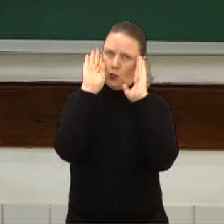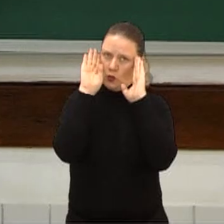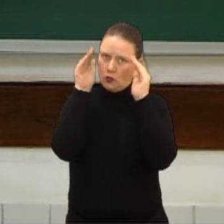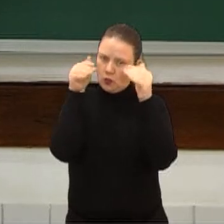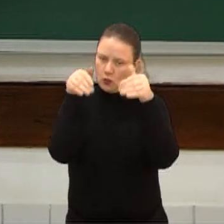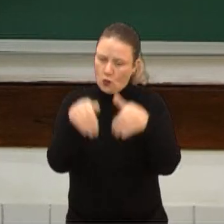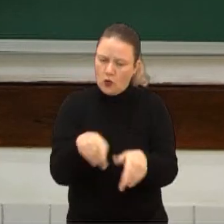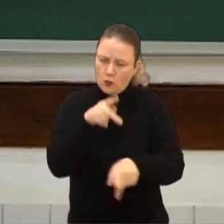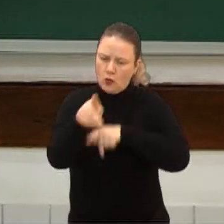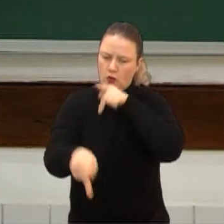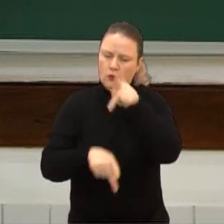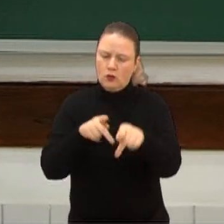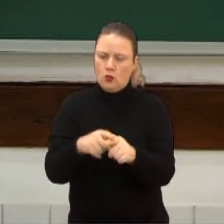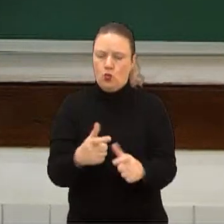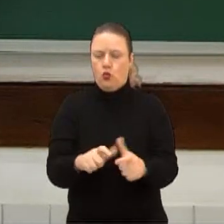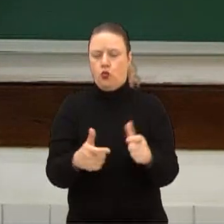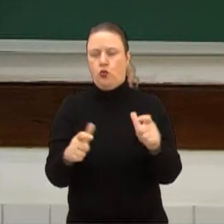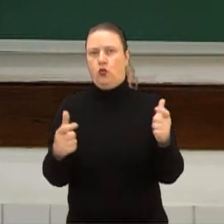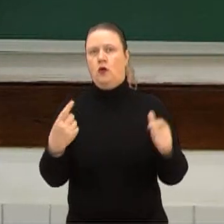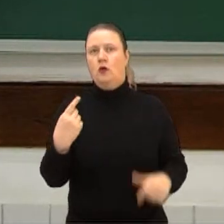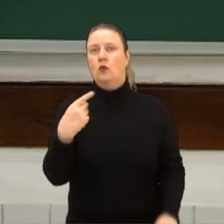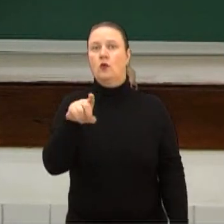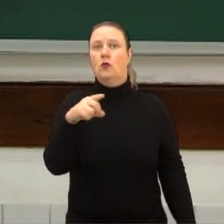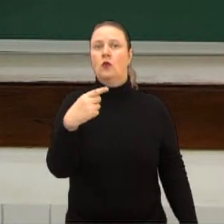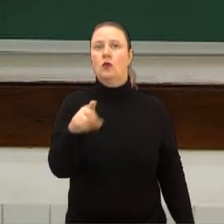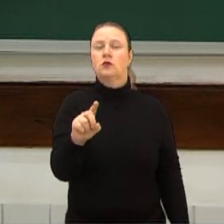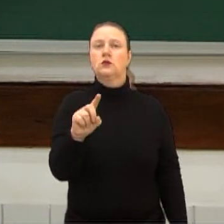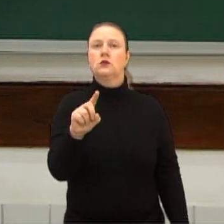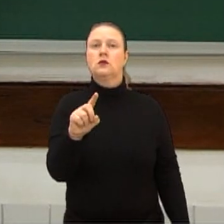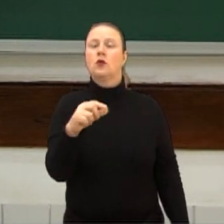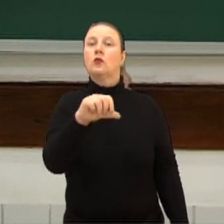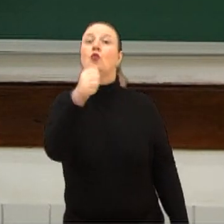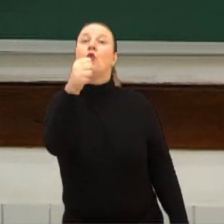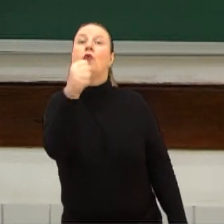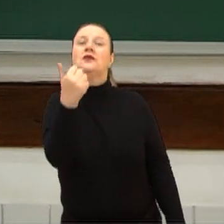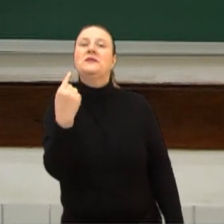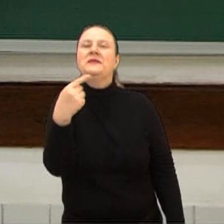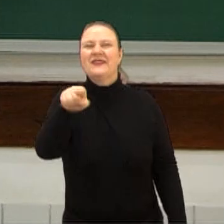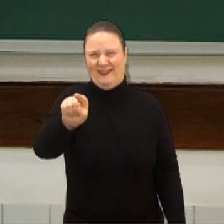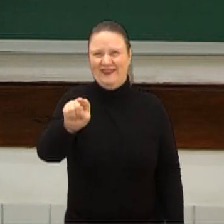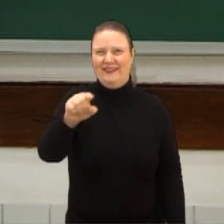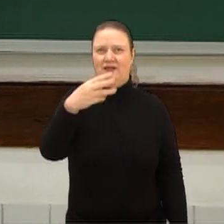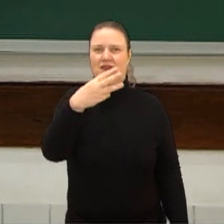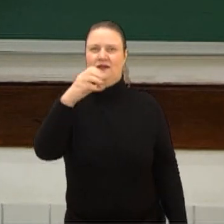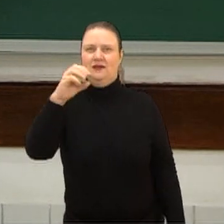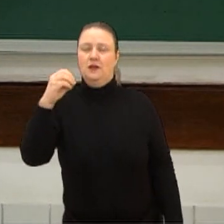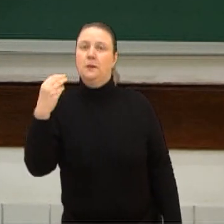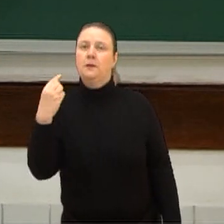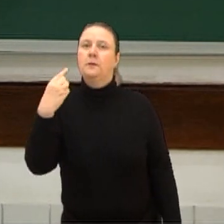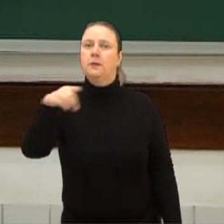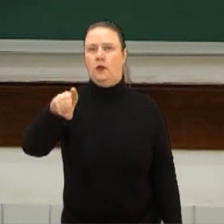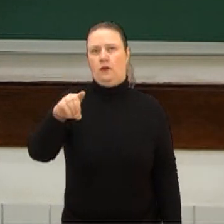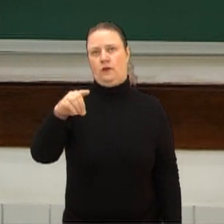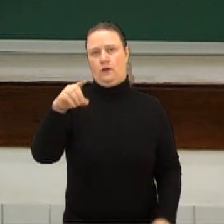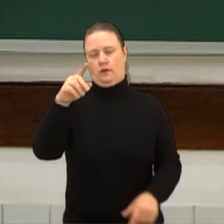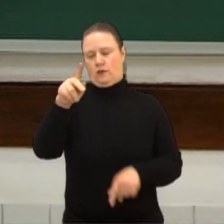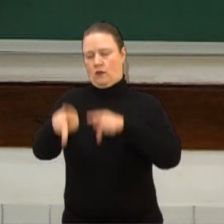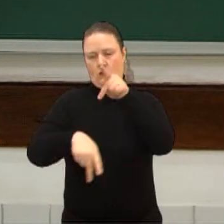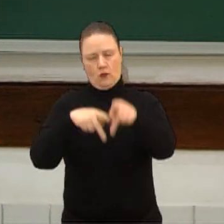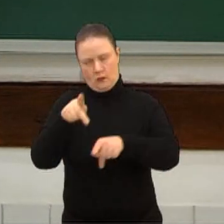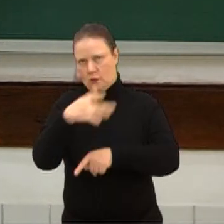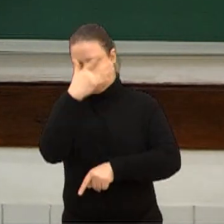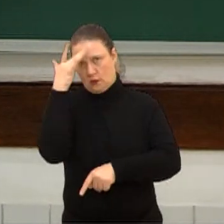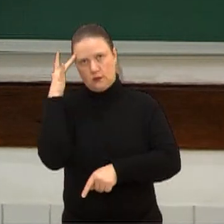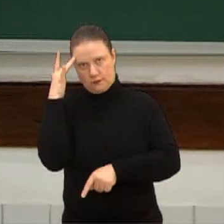de população, 11 milhões e 300 mil habitantes. Indo adiante, temos que dar uma